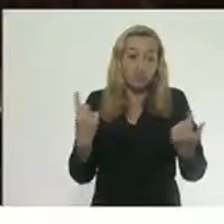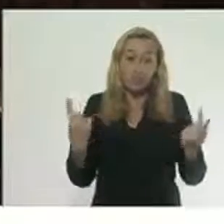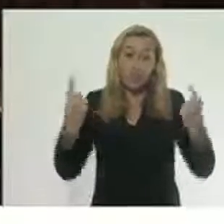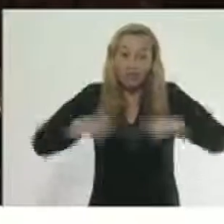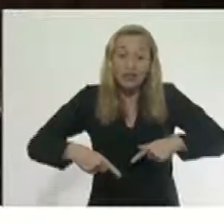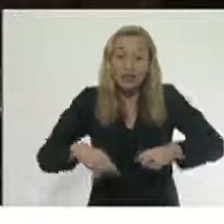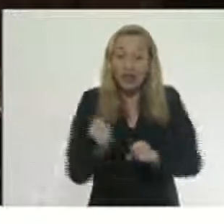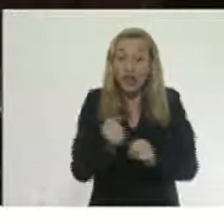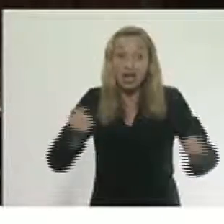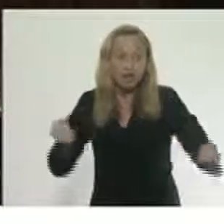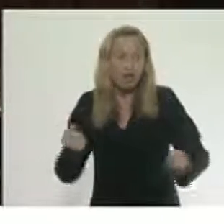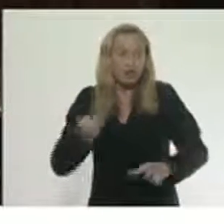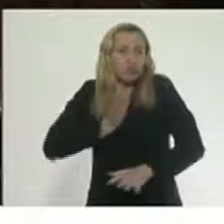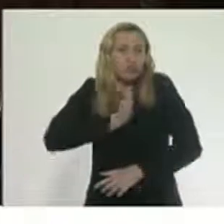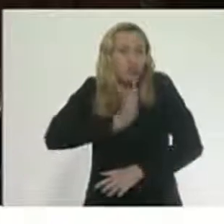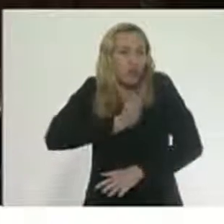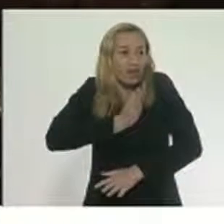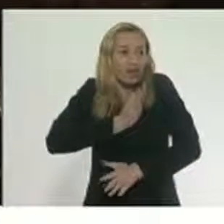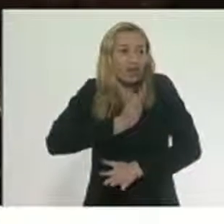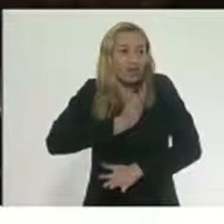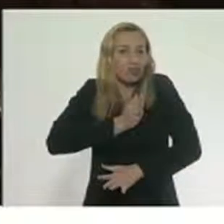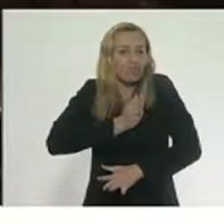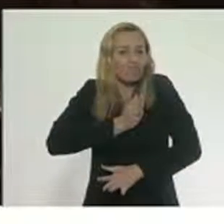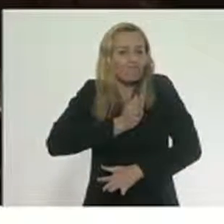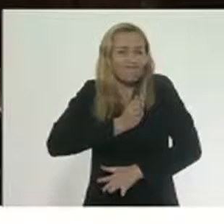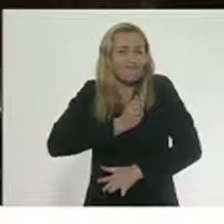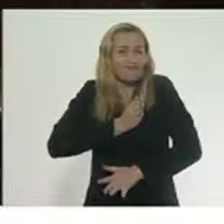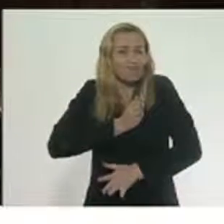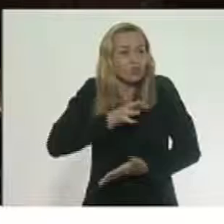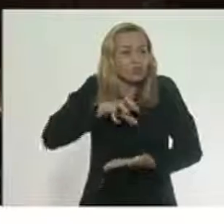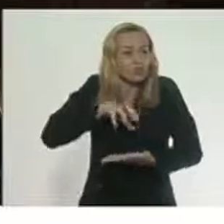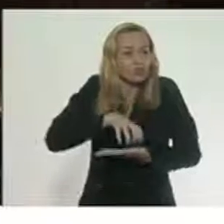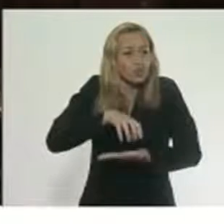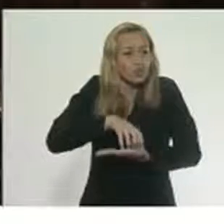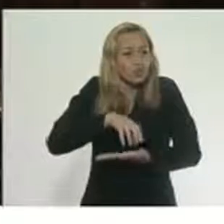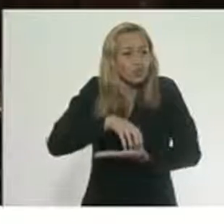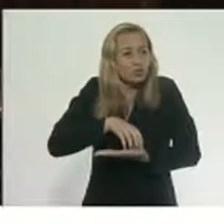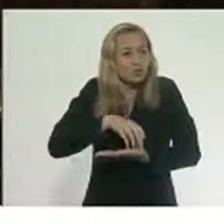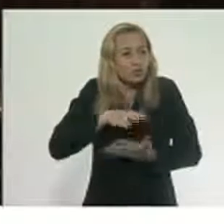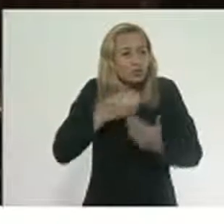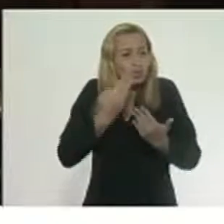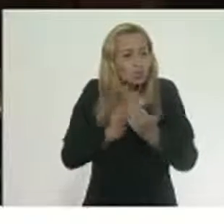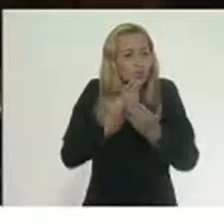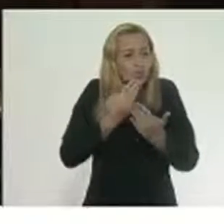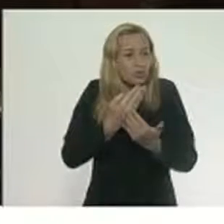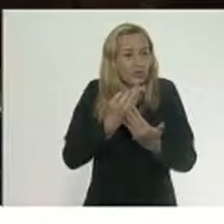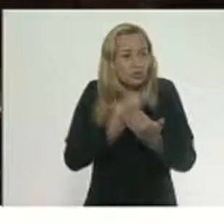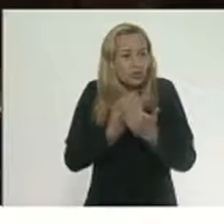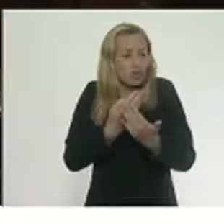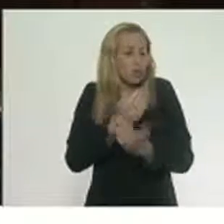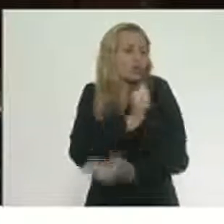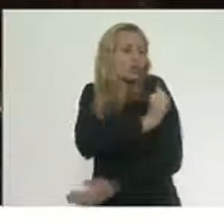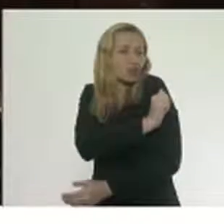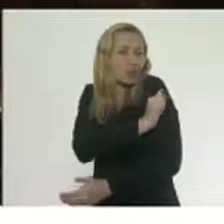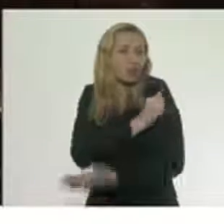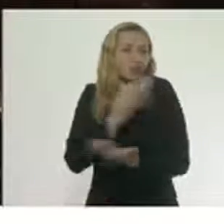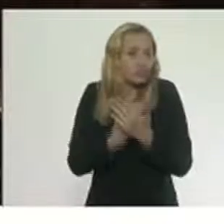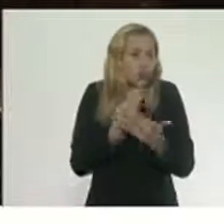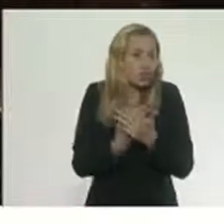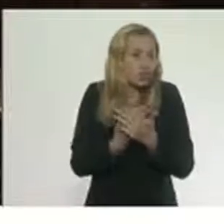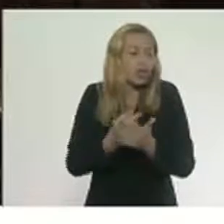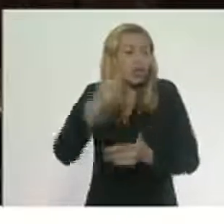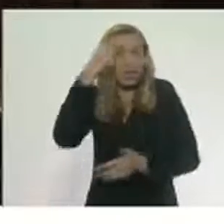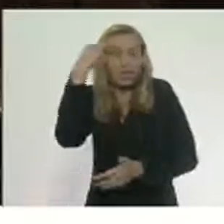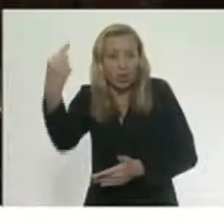no coração, no centro da ofensiva do governo obscurantista, seja do ponto de vista estritamente